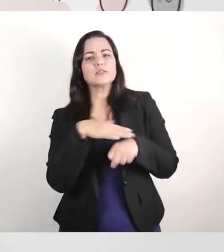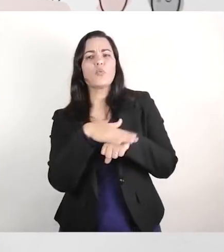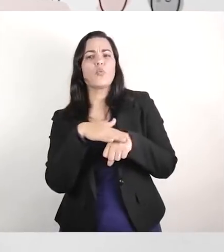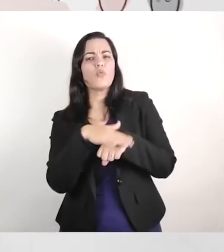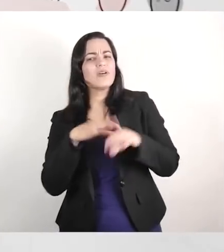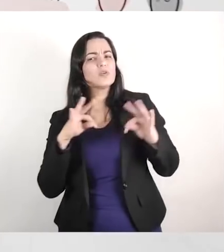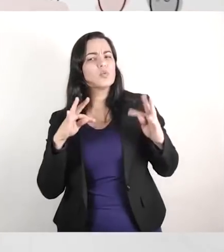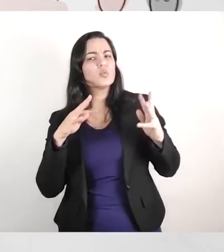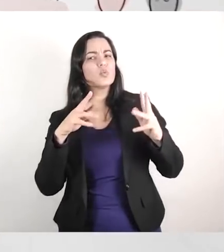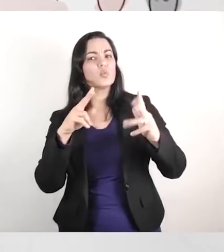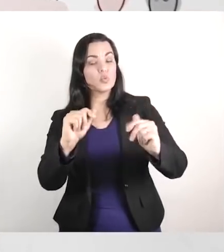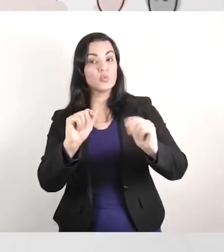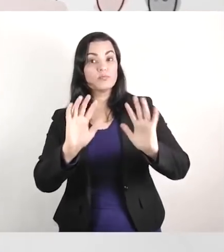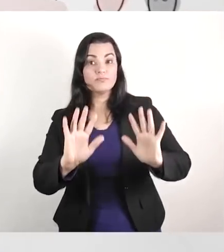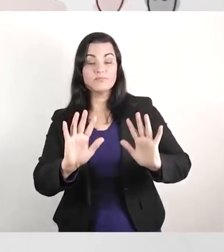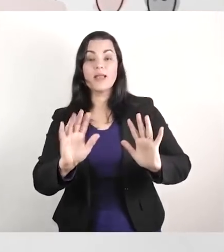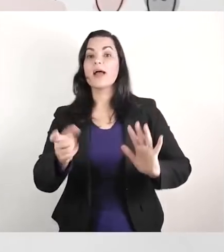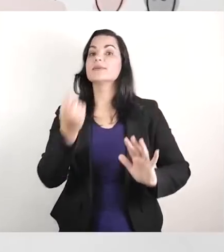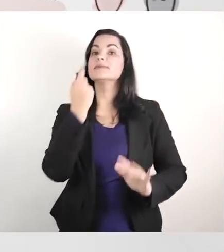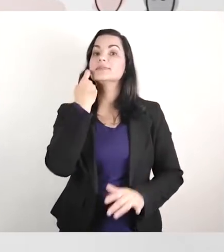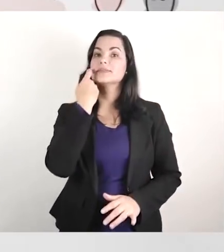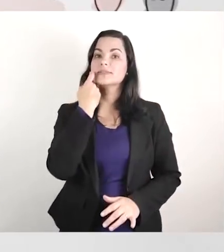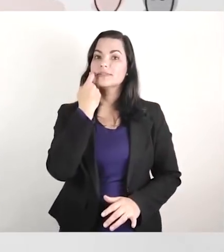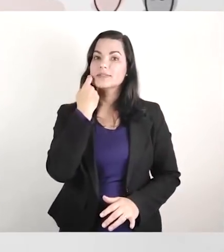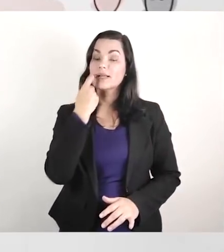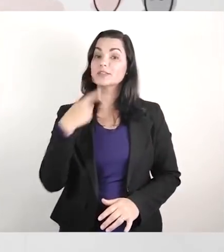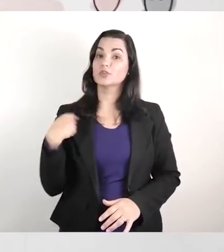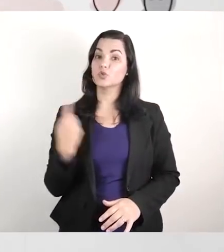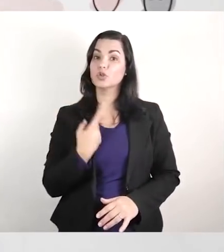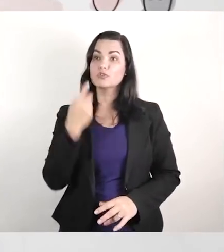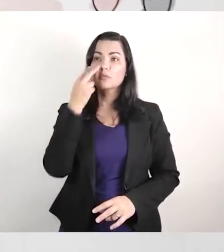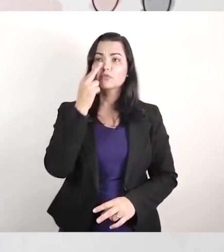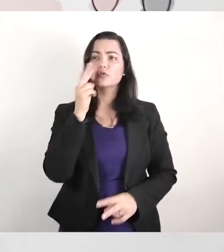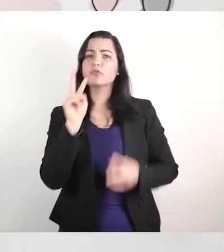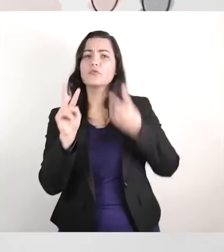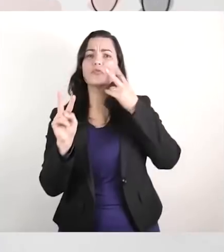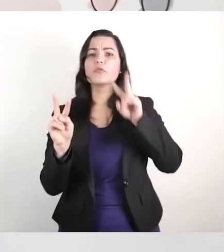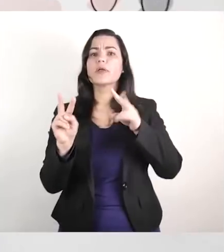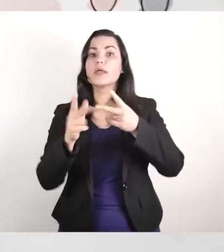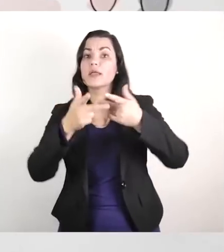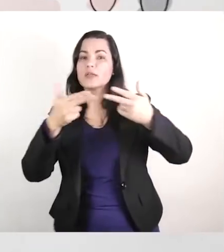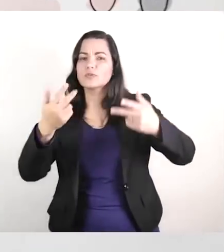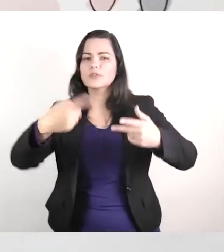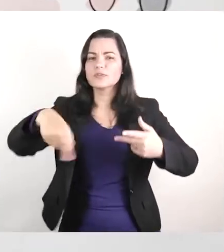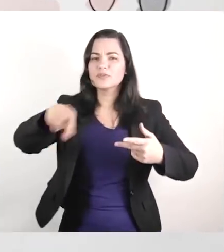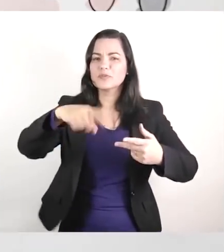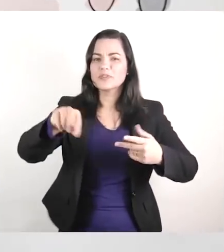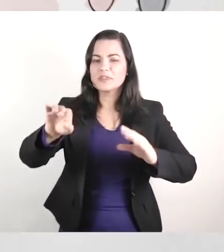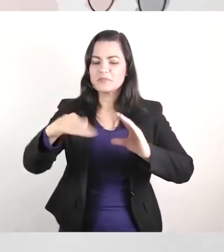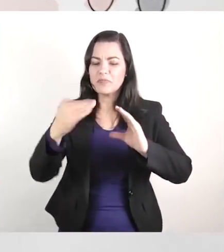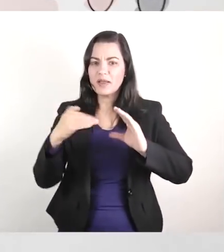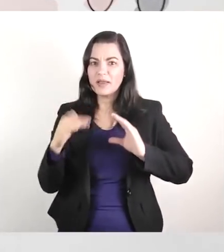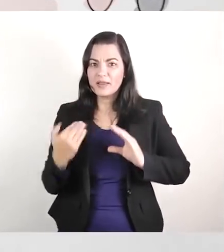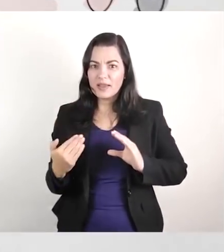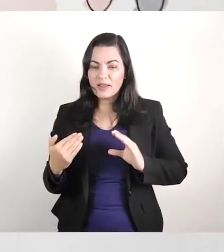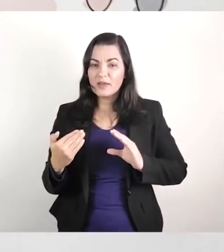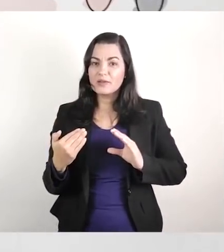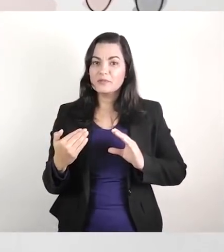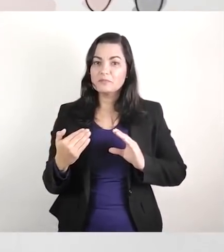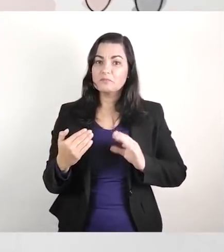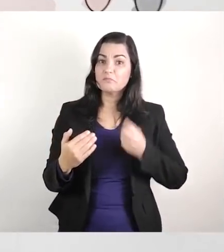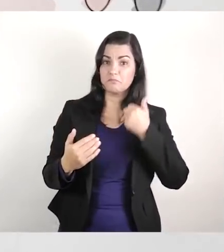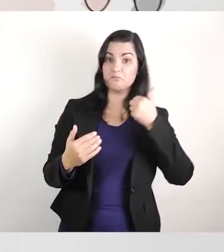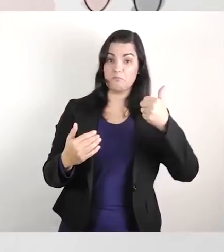na sexta-feira nós vamos verificar se as hipóteses de vocês foram ou